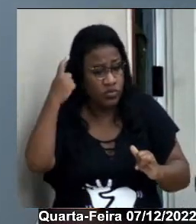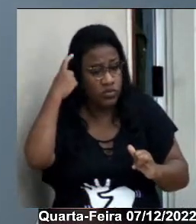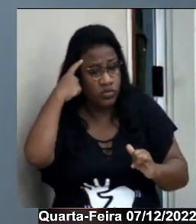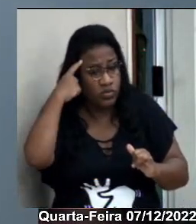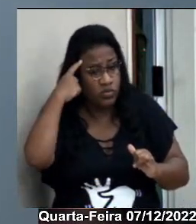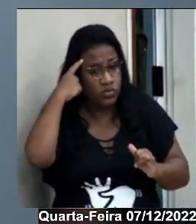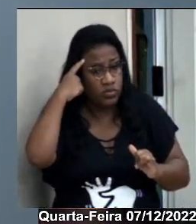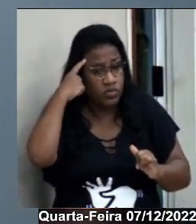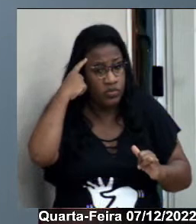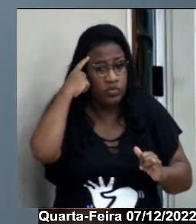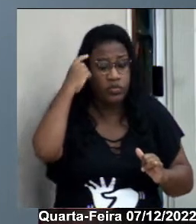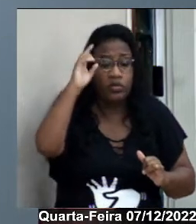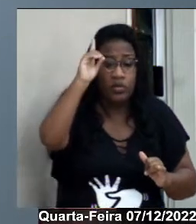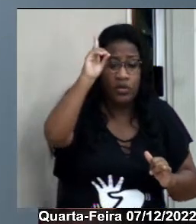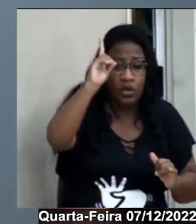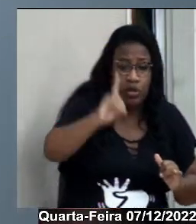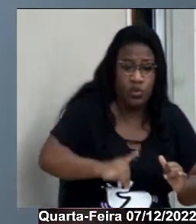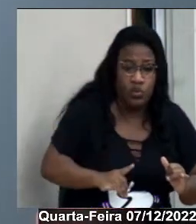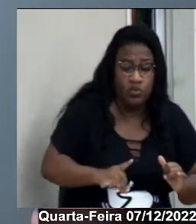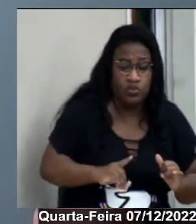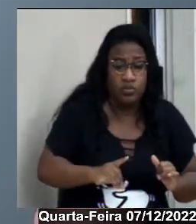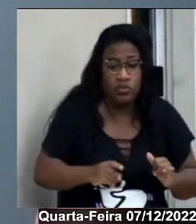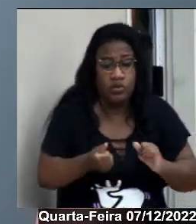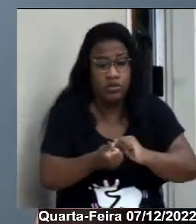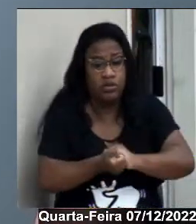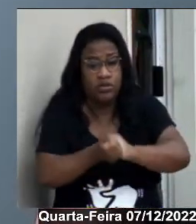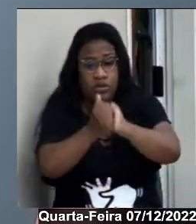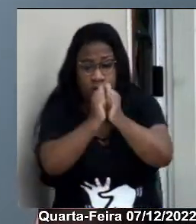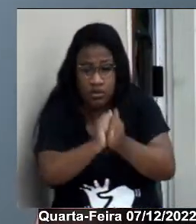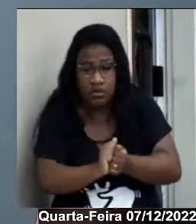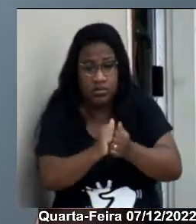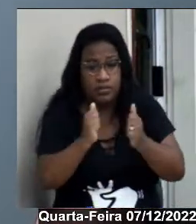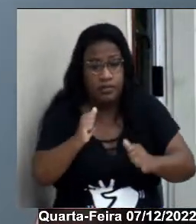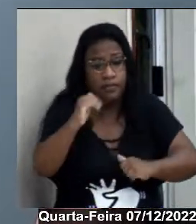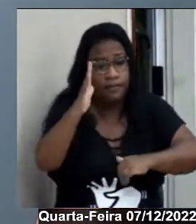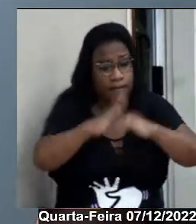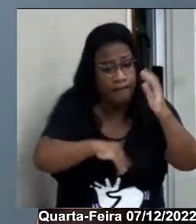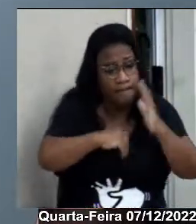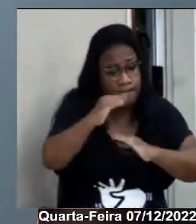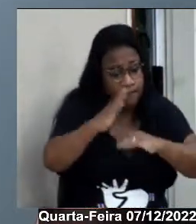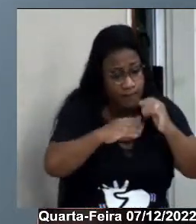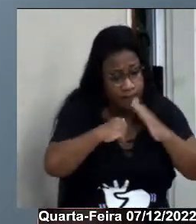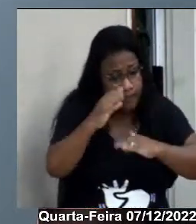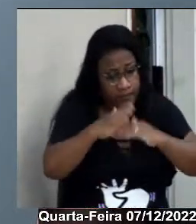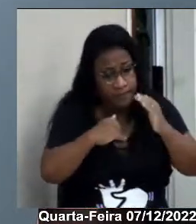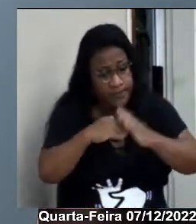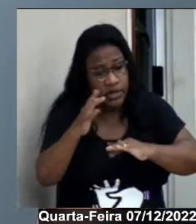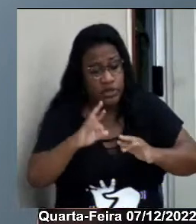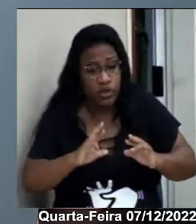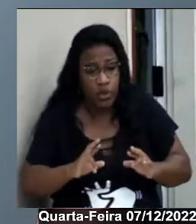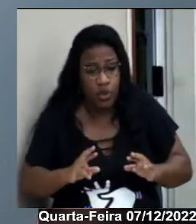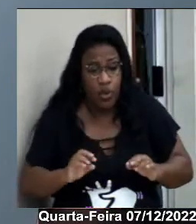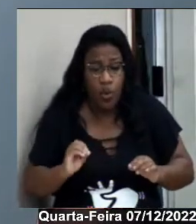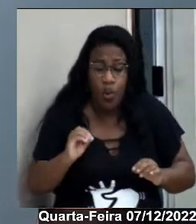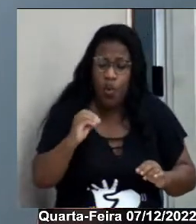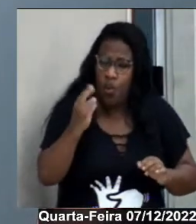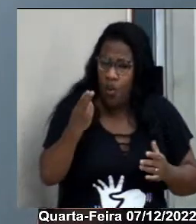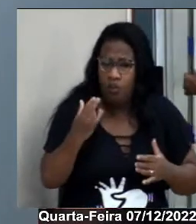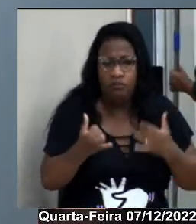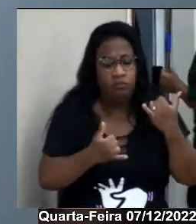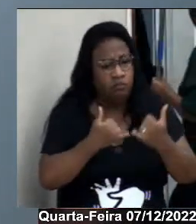é garantir o direito do esporte, quer seja fazendo a prática e promovendo a prática, ou como